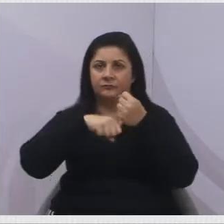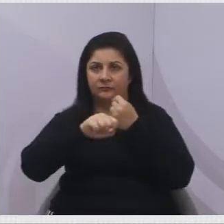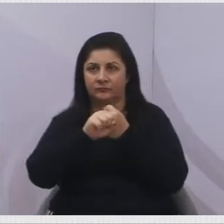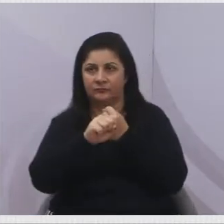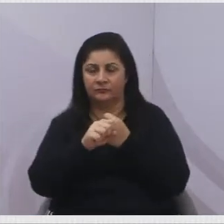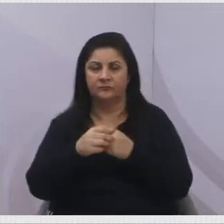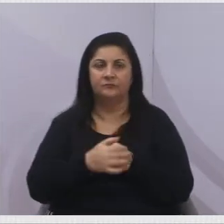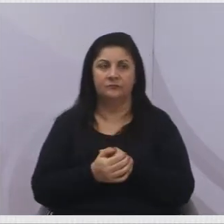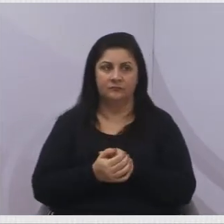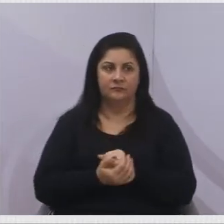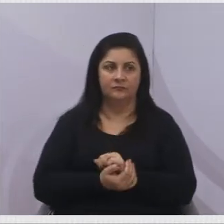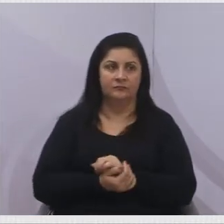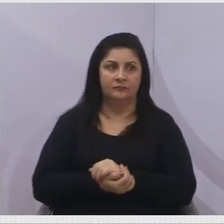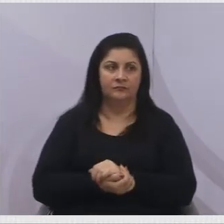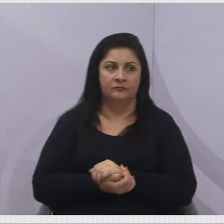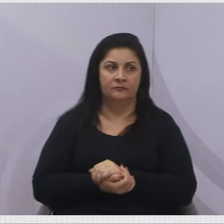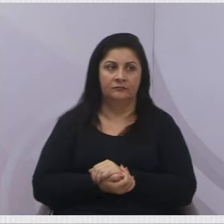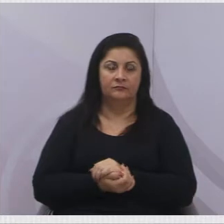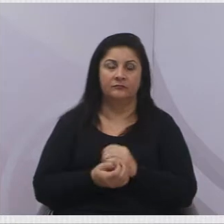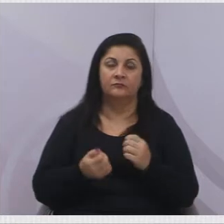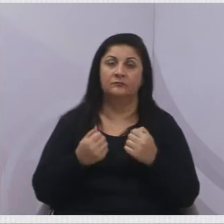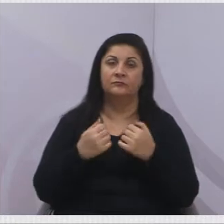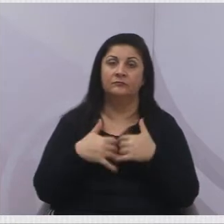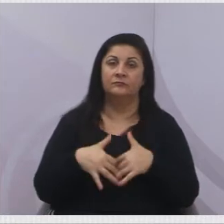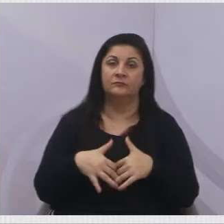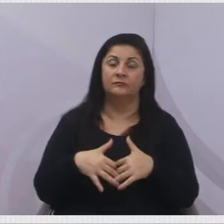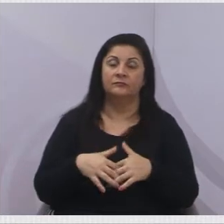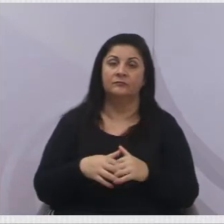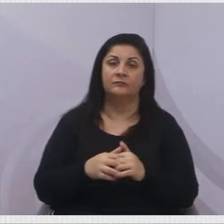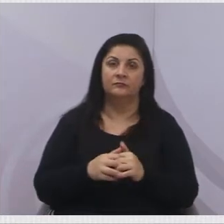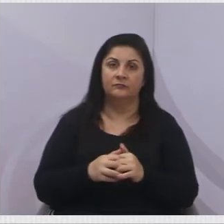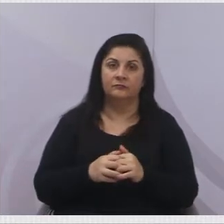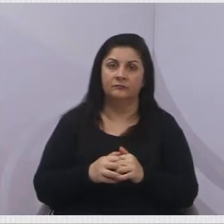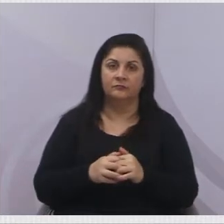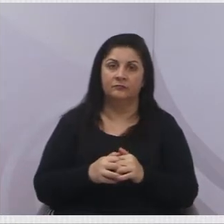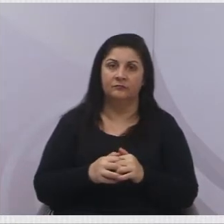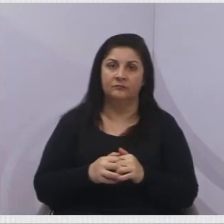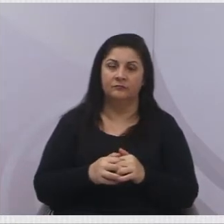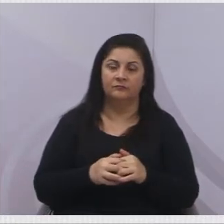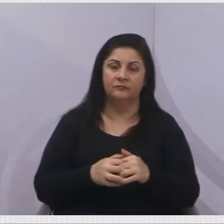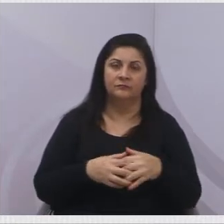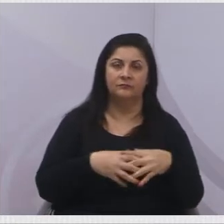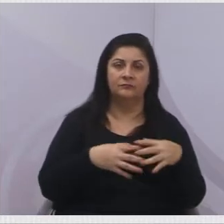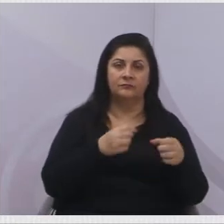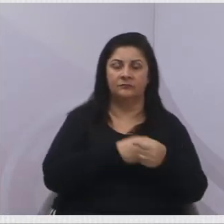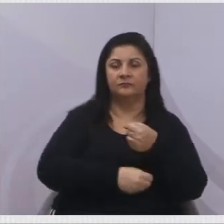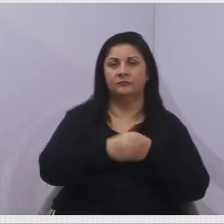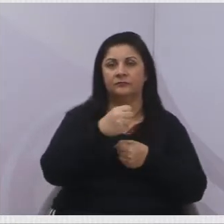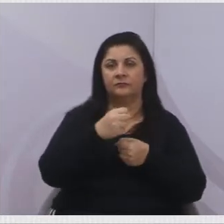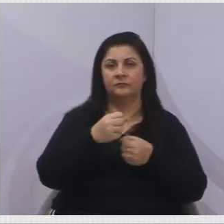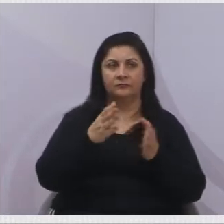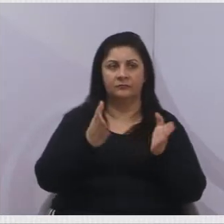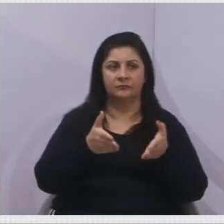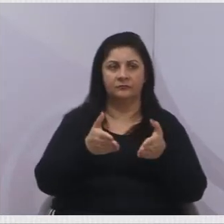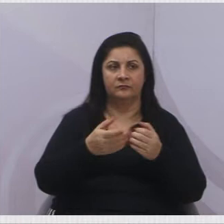abordagem social. Então, nós realizamos no ano de 2021